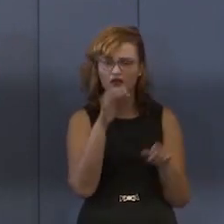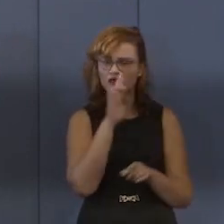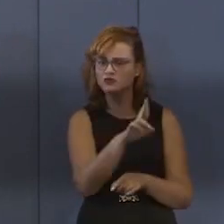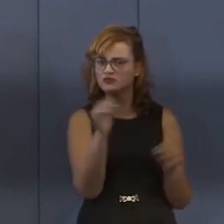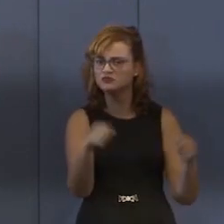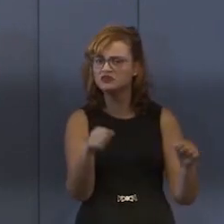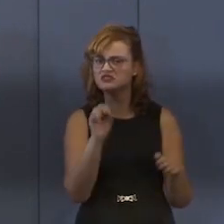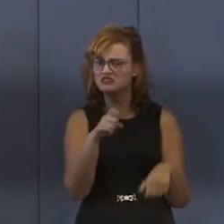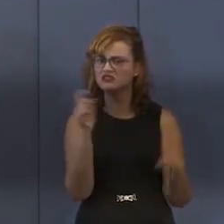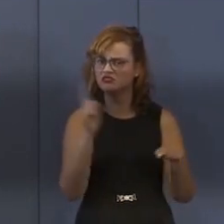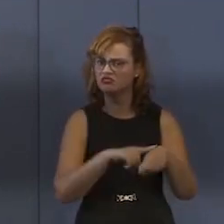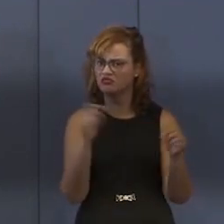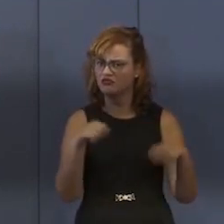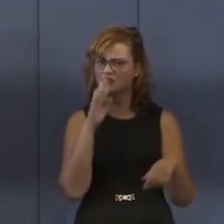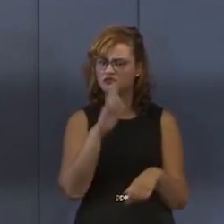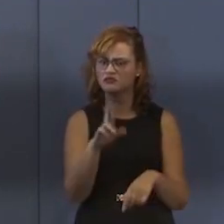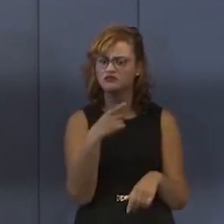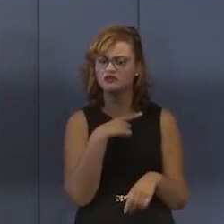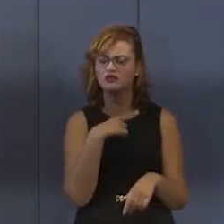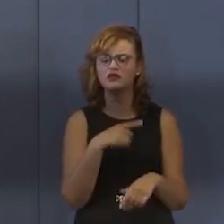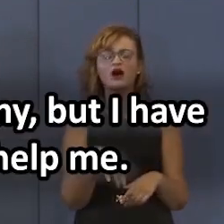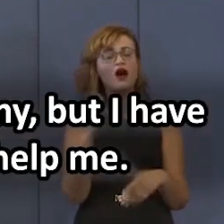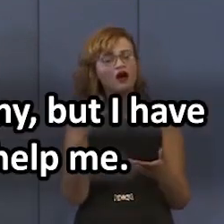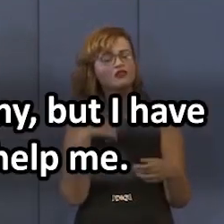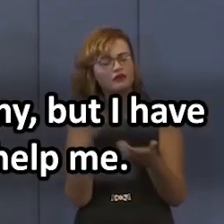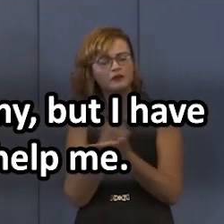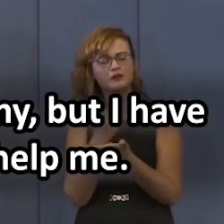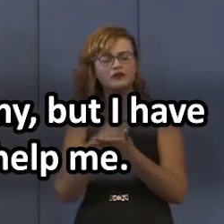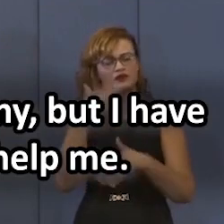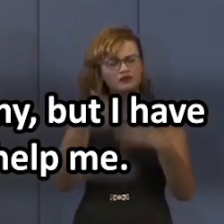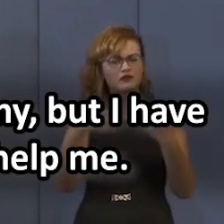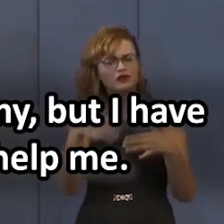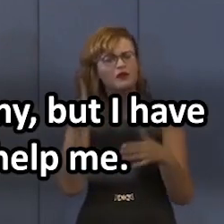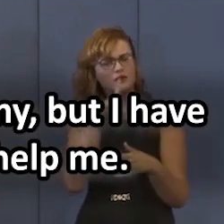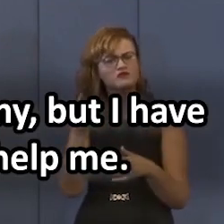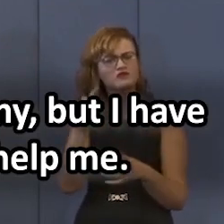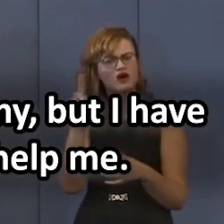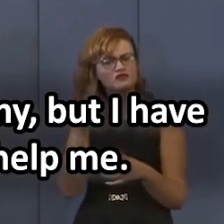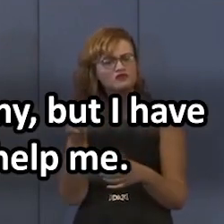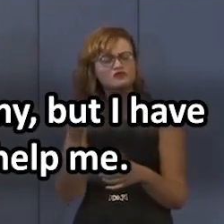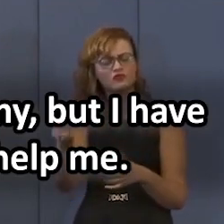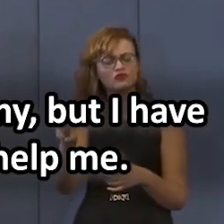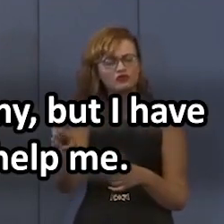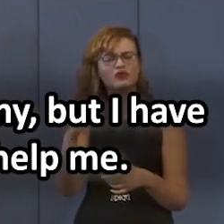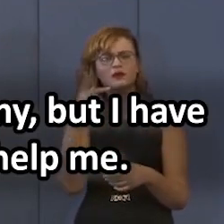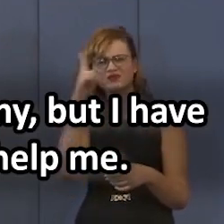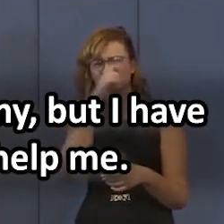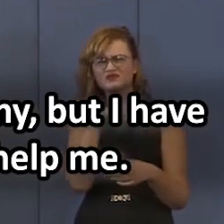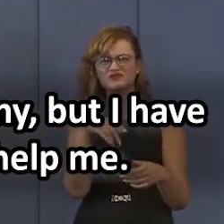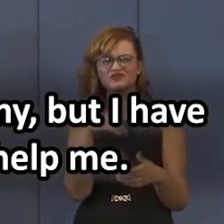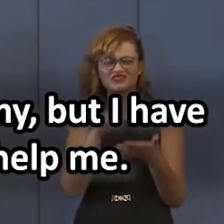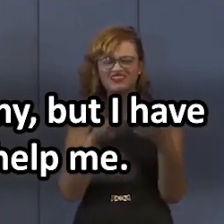eu respondo. Quando dá para responder, respondo na hora e etc. Tem um livro, Ciência Assim, do professor Oran Hazoni, mas